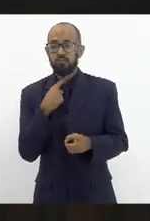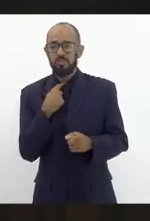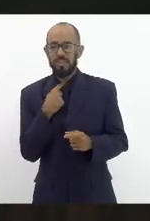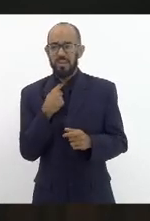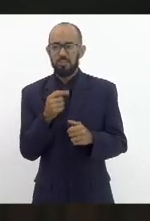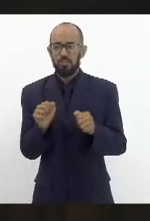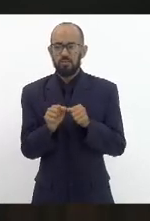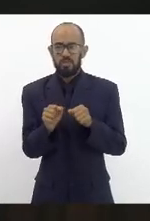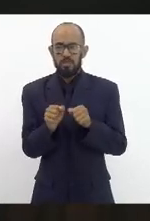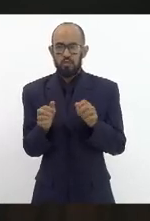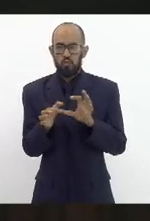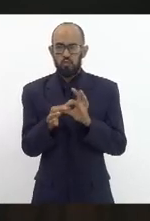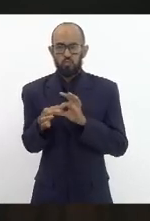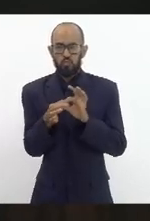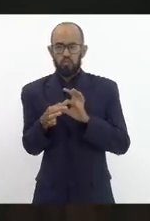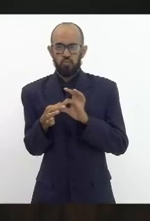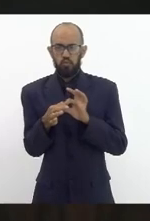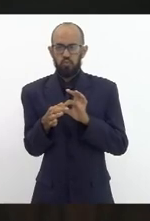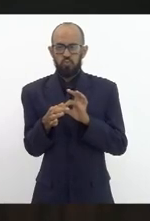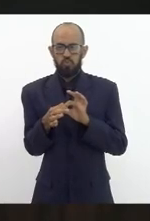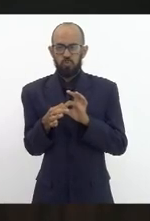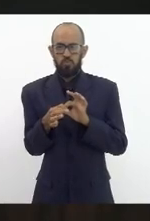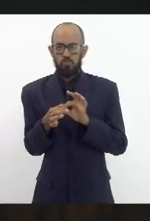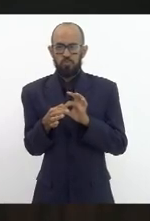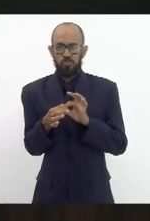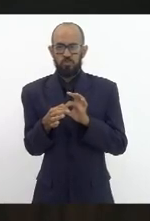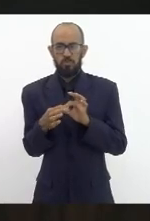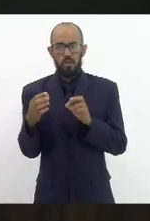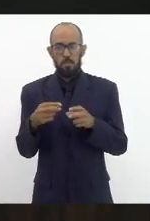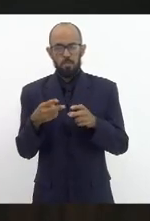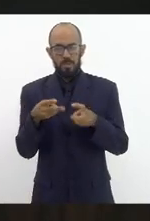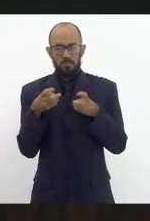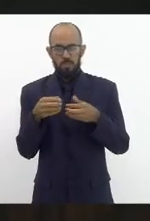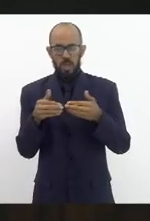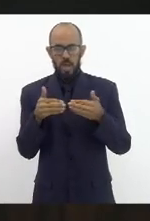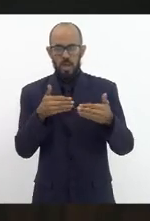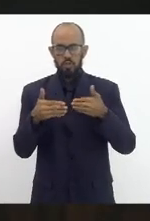Eu vi força de vontade, eu vi união, eu vi articulação.